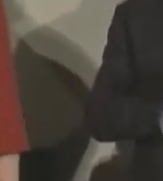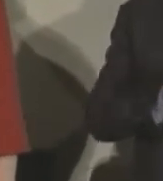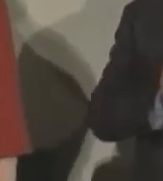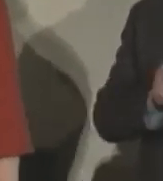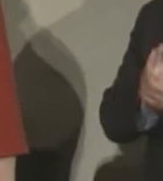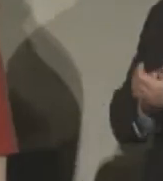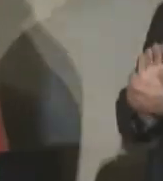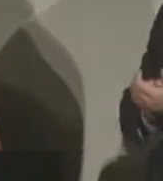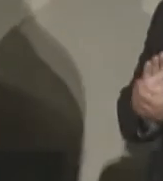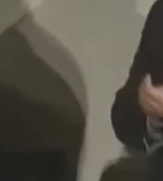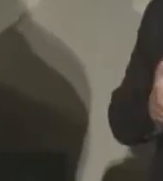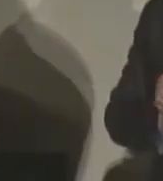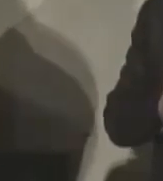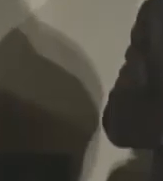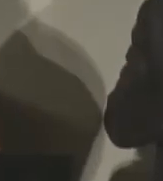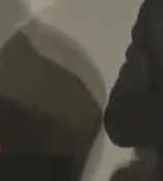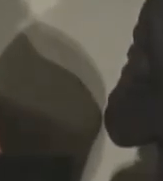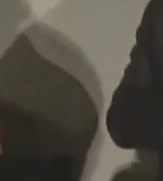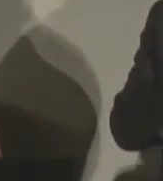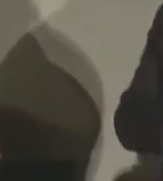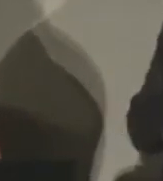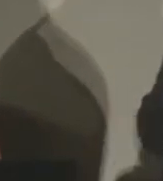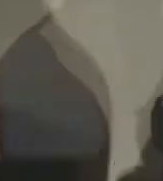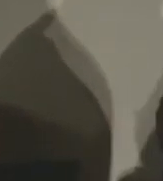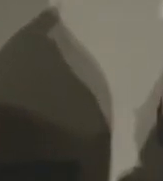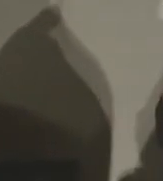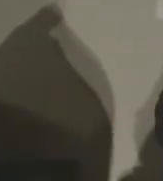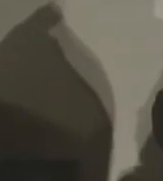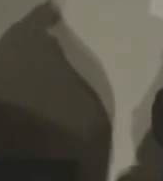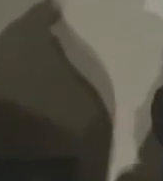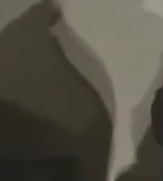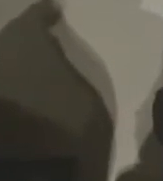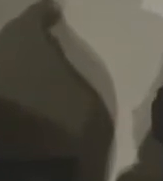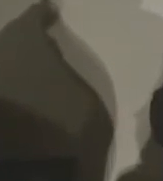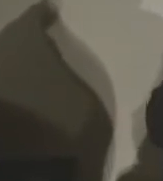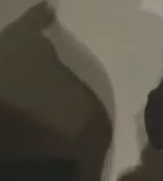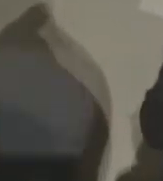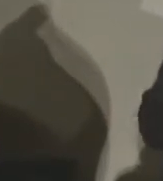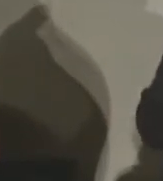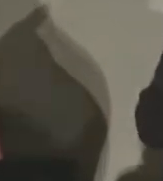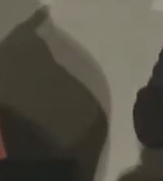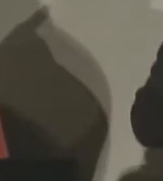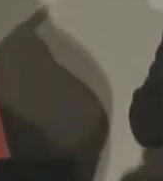que acontece em Washington durante a visita oficial da presidenta Dilma Rousseff aos Estados